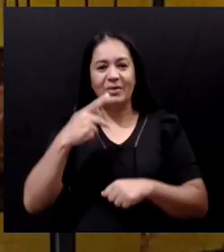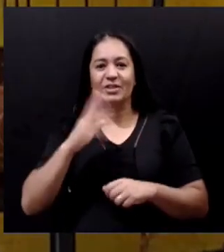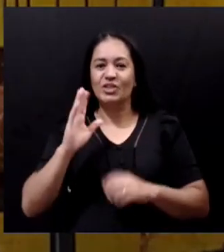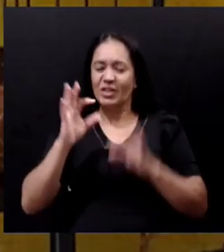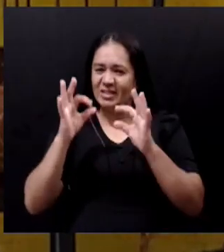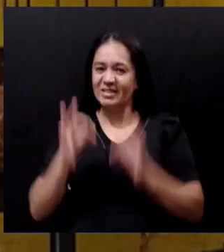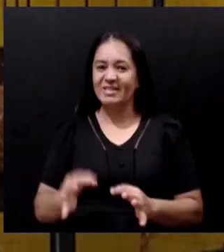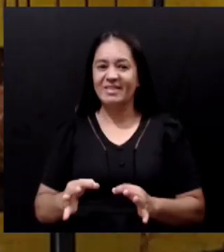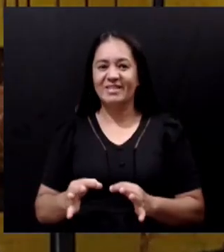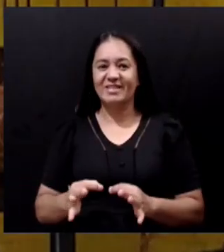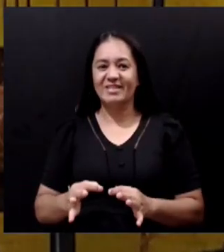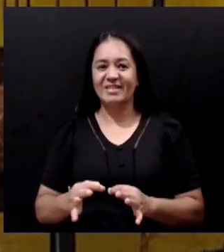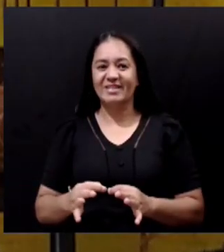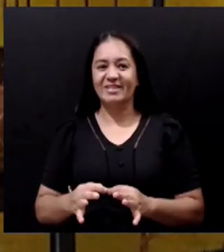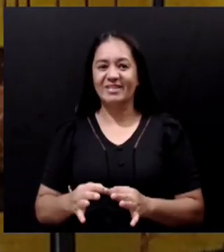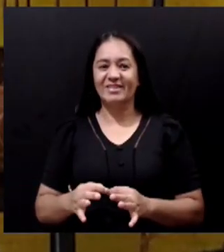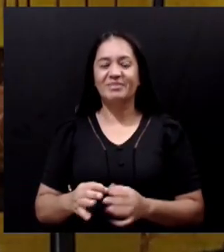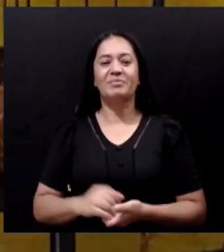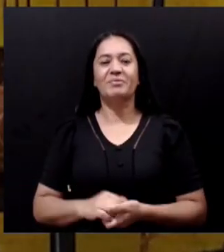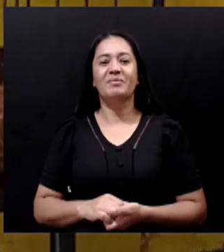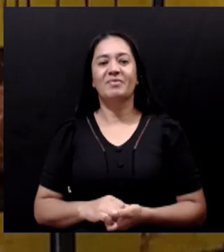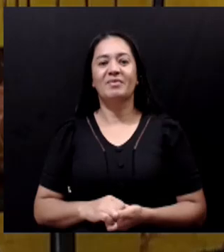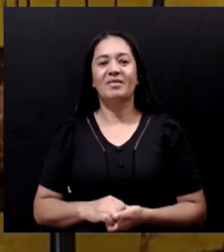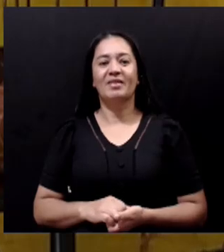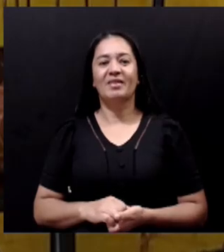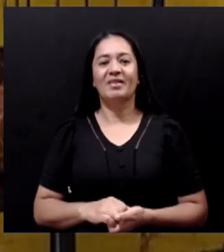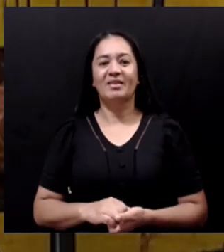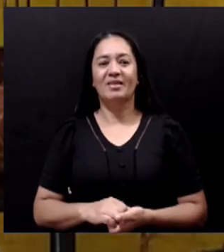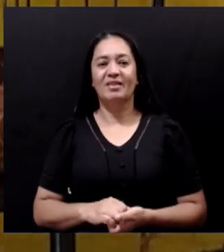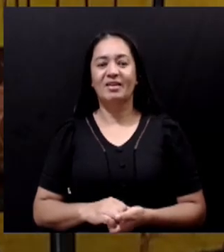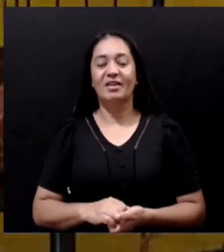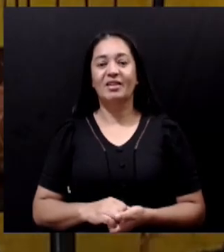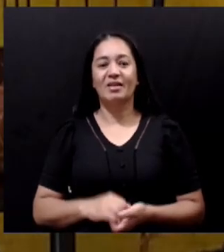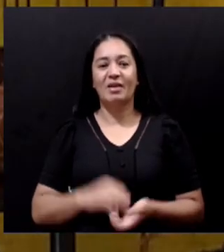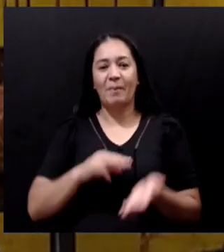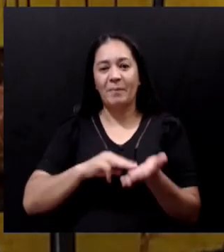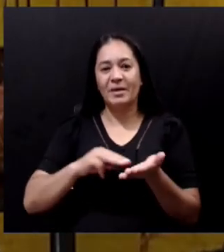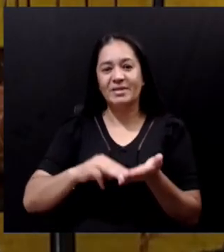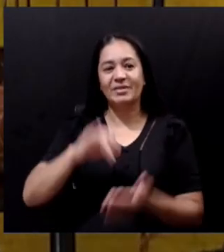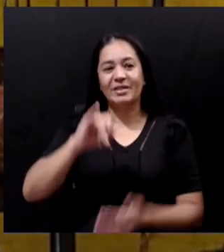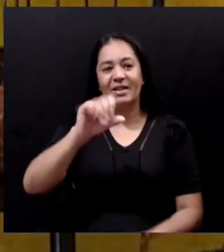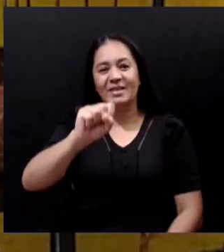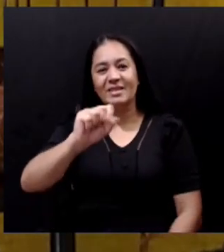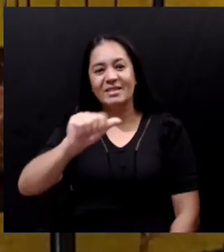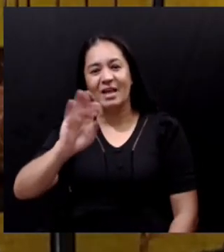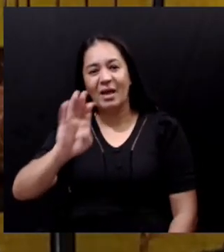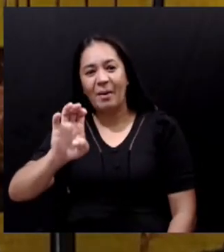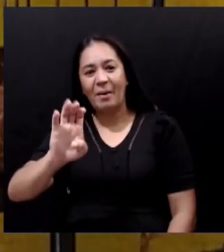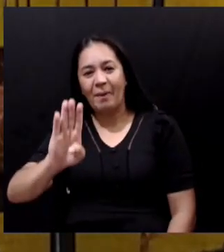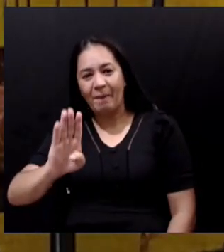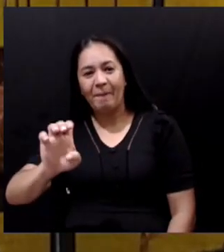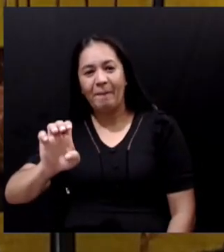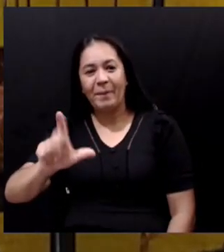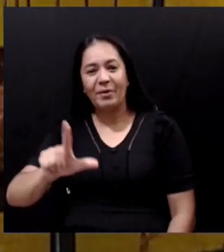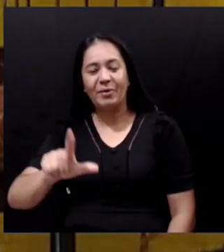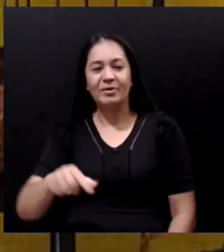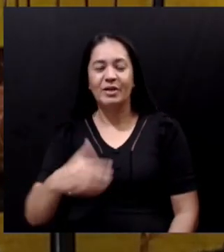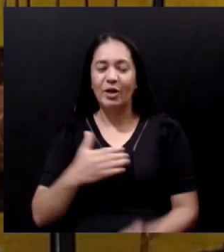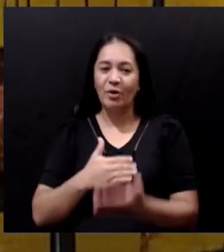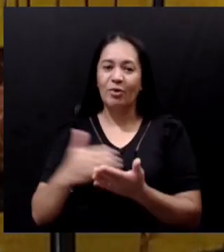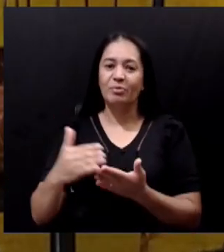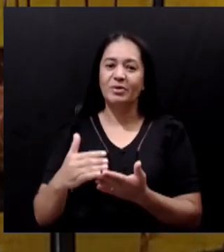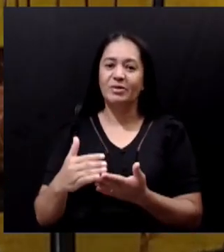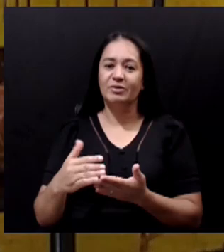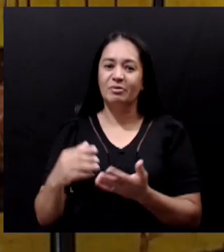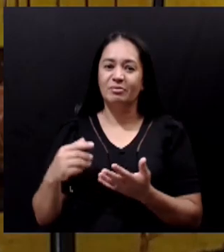o comércio, né? Aí ele falou assim, vai ser pastel da Isabel. E começou a demanda. E